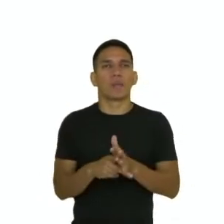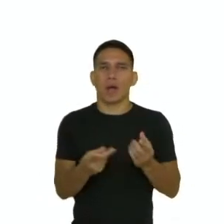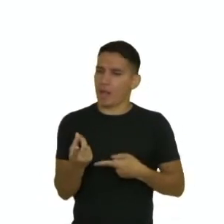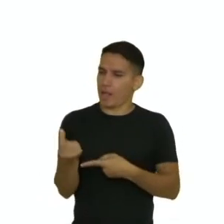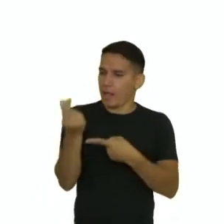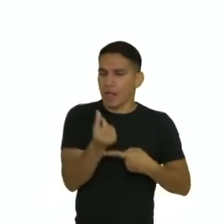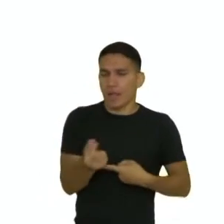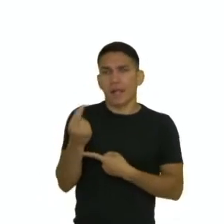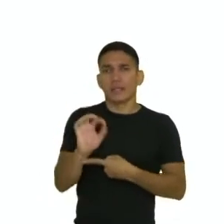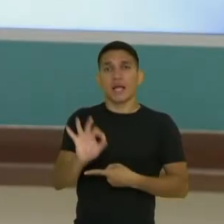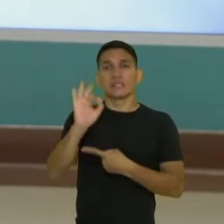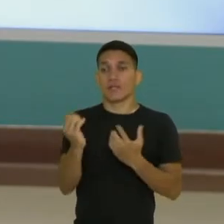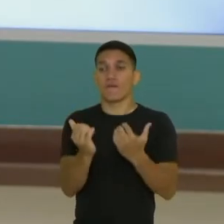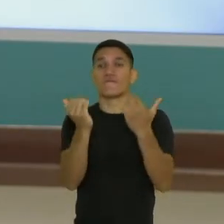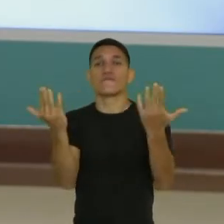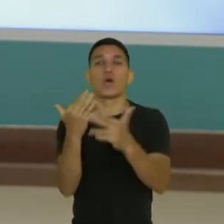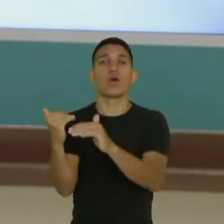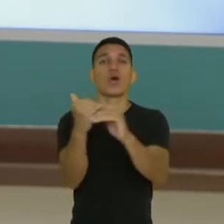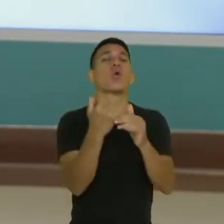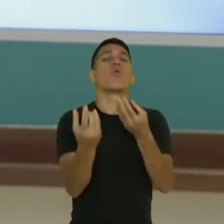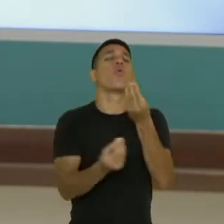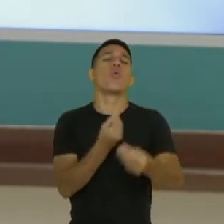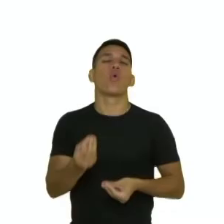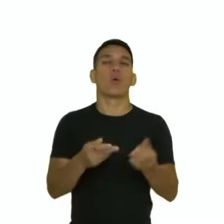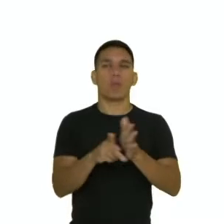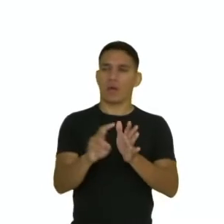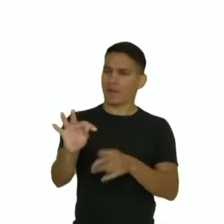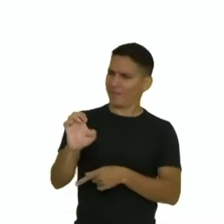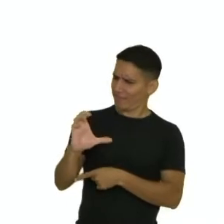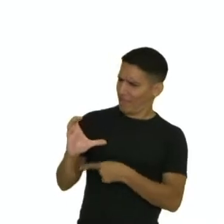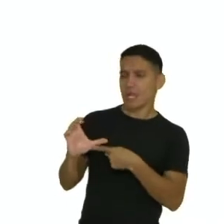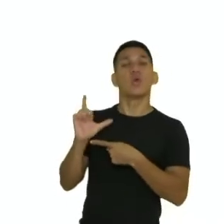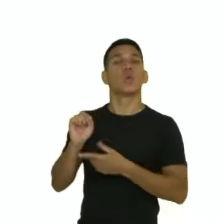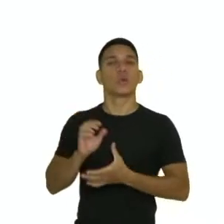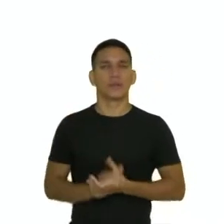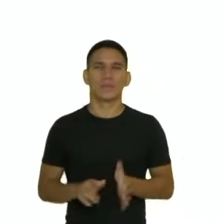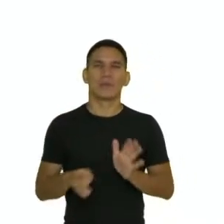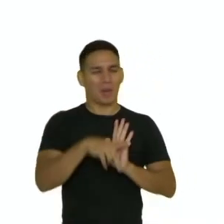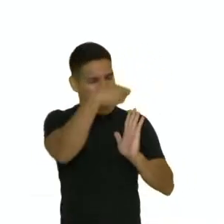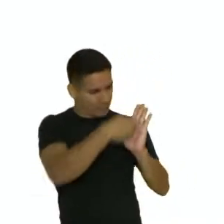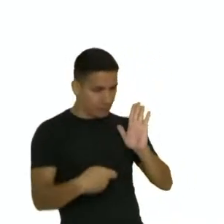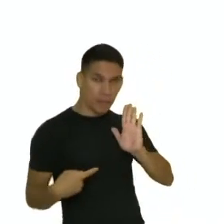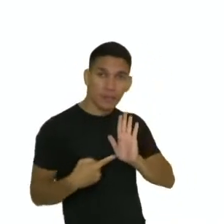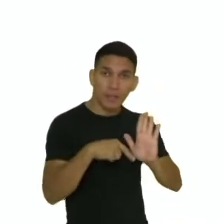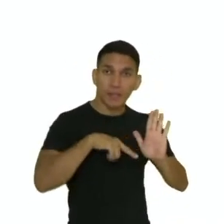11,9 milhões de quilômetros quadrados é equivalente a quase 3 vezes a área da União Europeia.